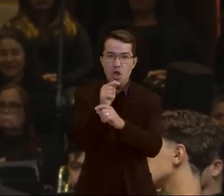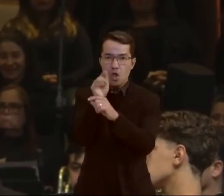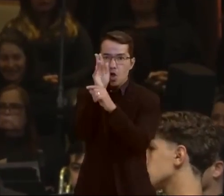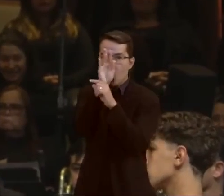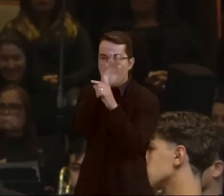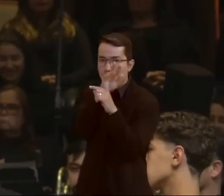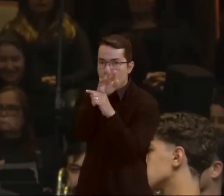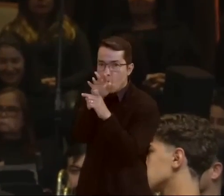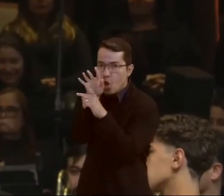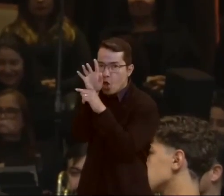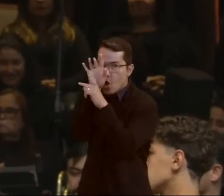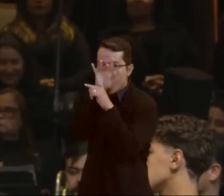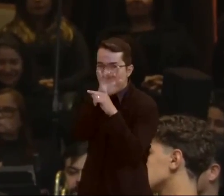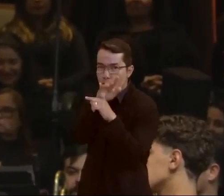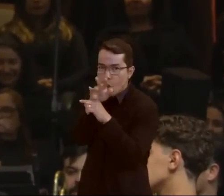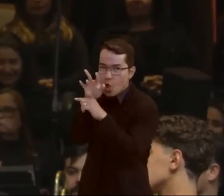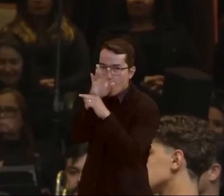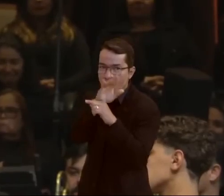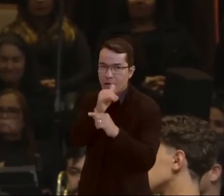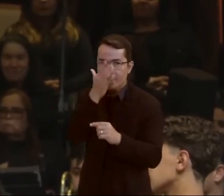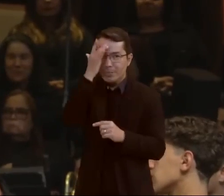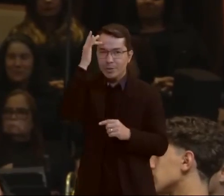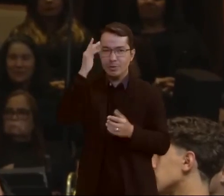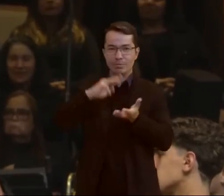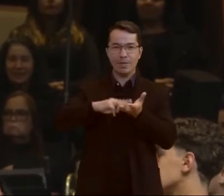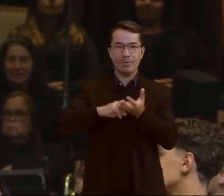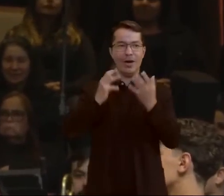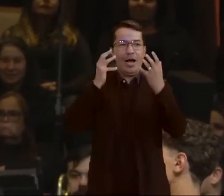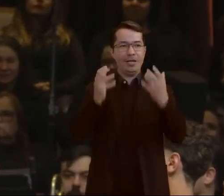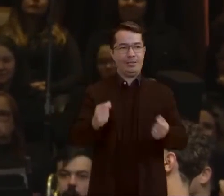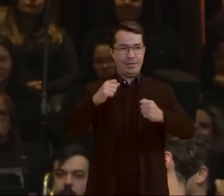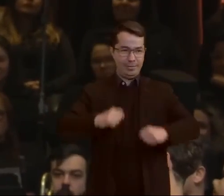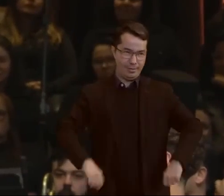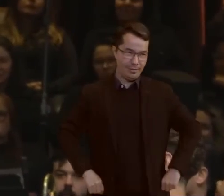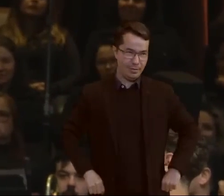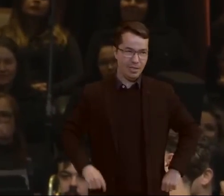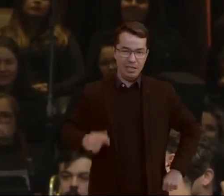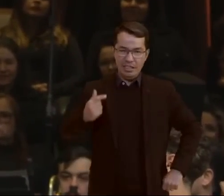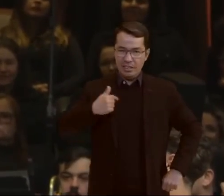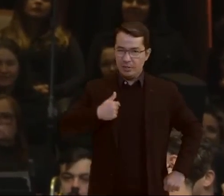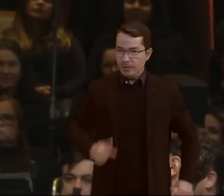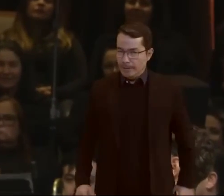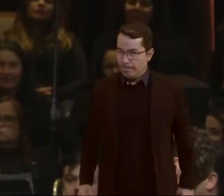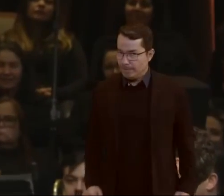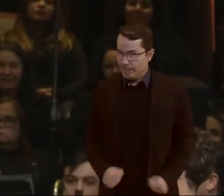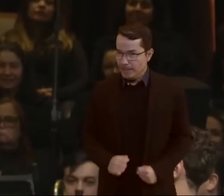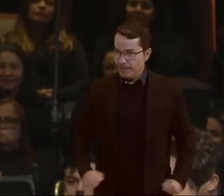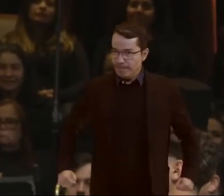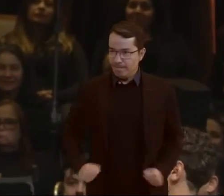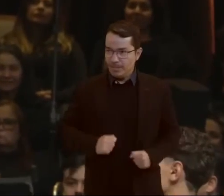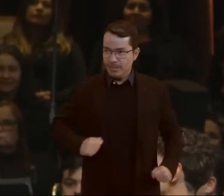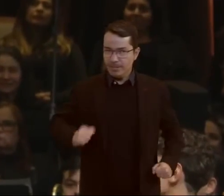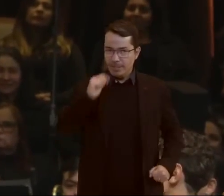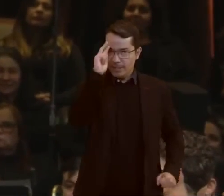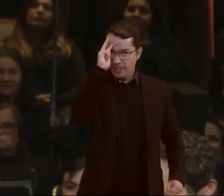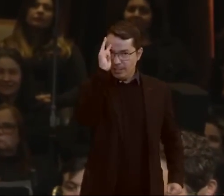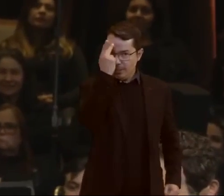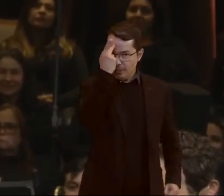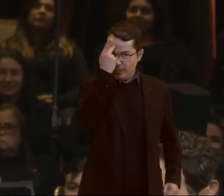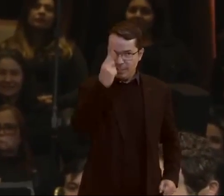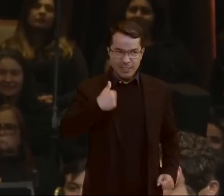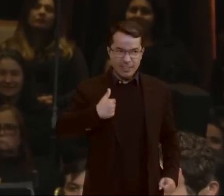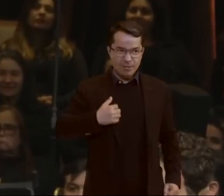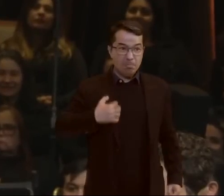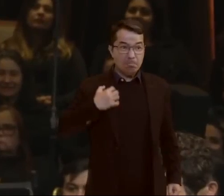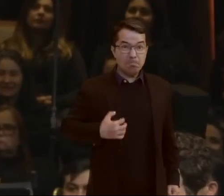convencer. Eu fiquei tão irado, mas tão chateado. Tem quinta coluna no nosso meio, estão até divulgando no